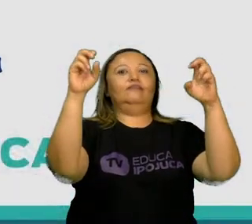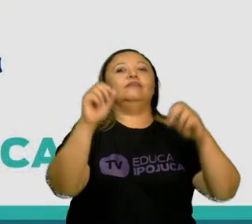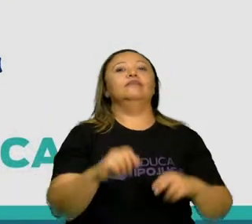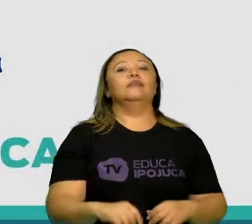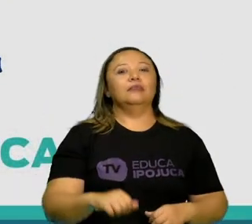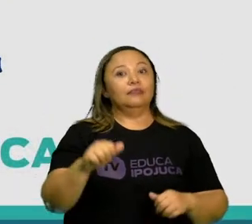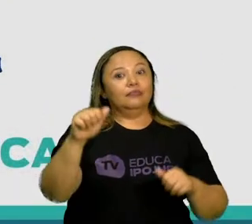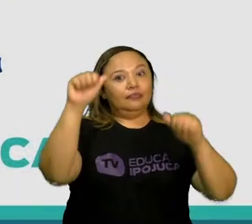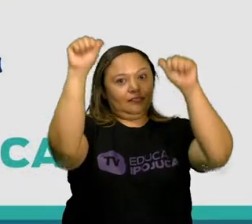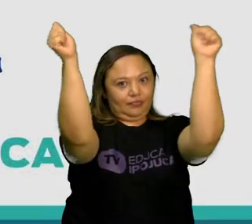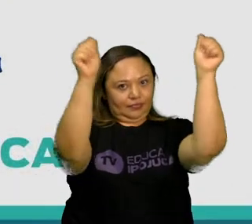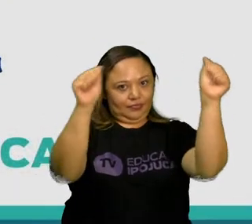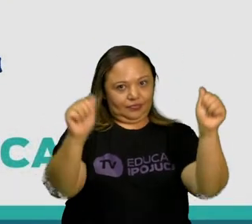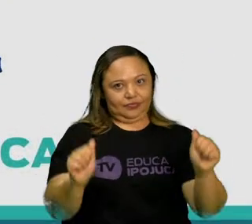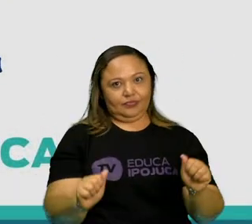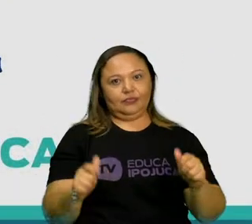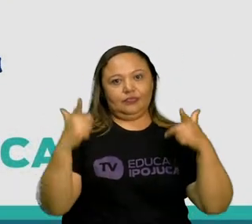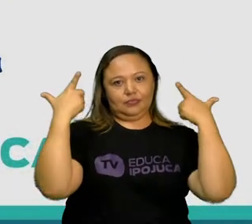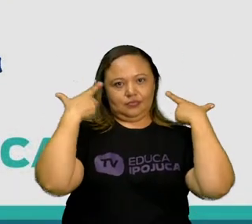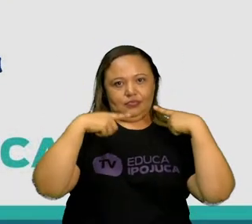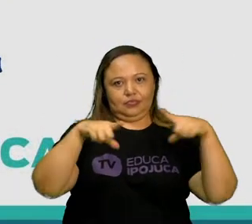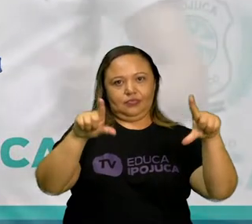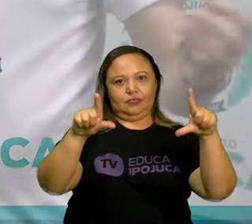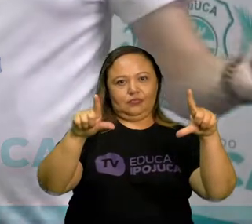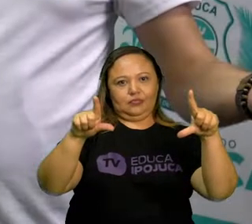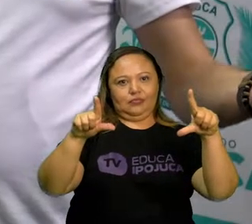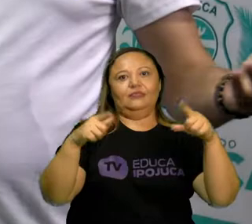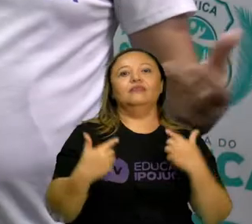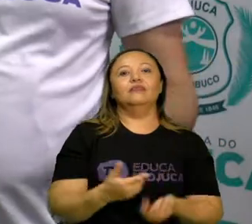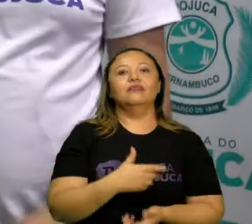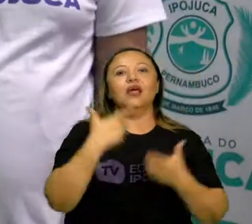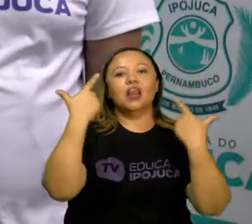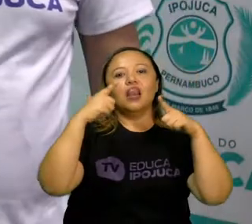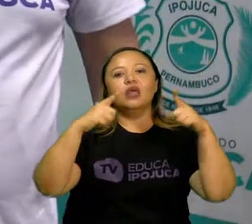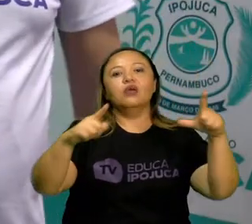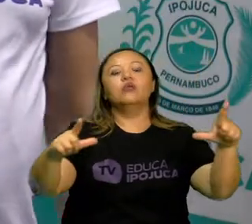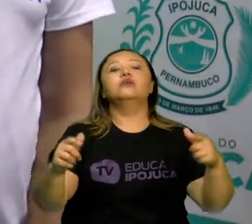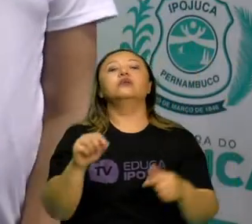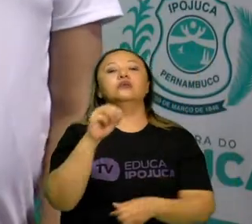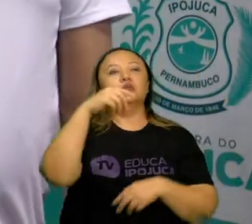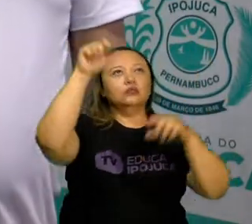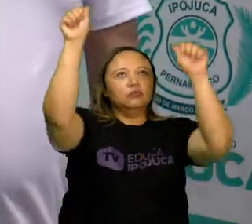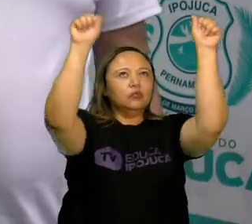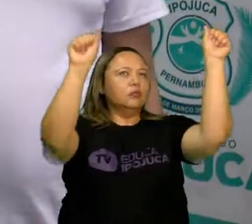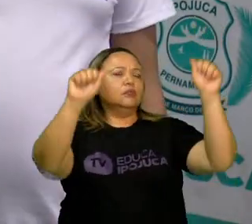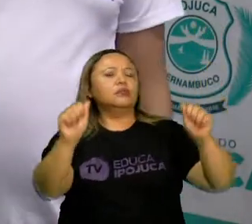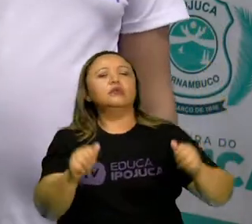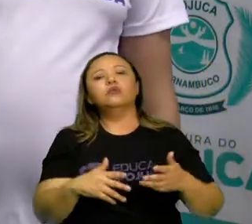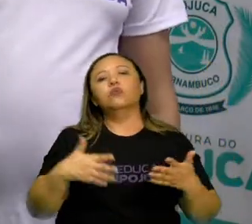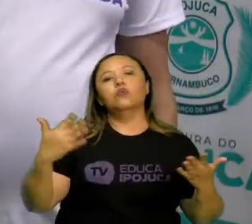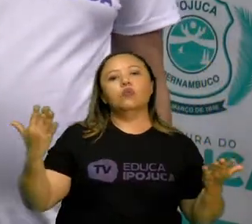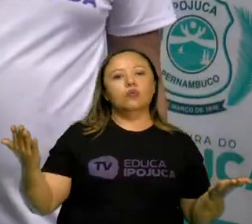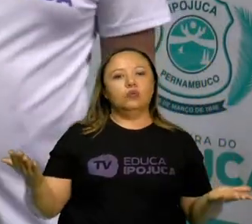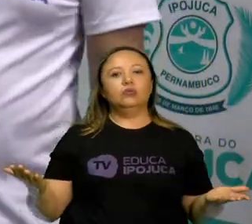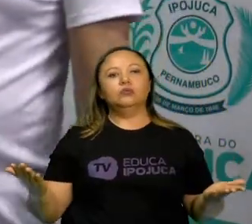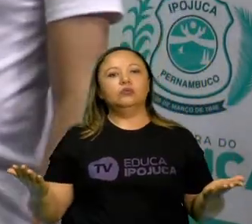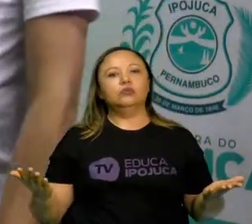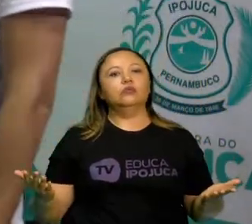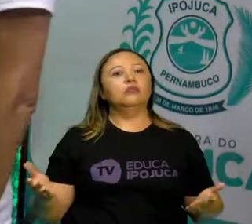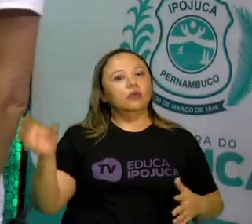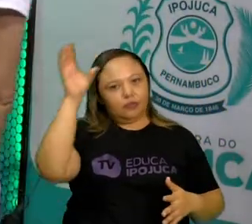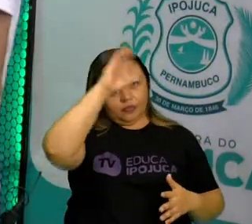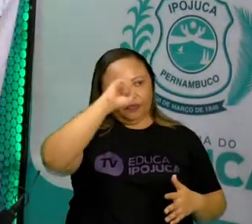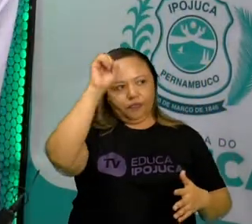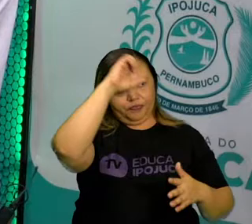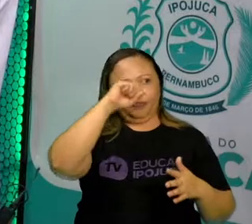arte e suas linguagens a linguagens da arte vamos ver quais são essas linguagens vamo